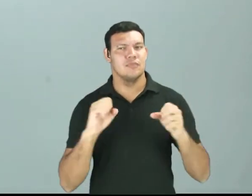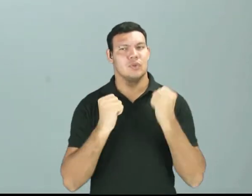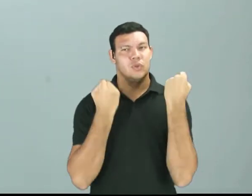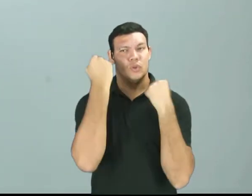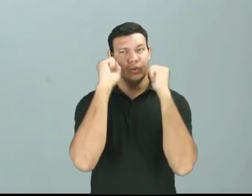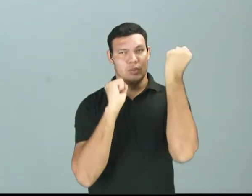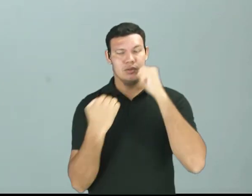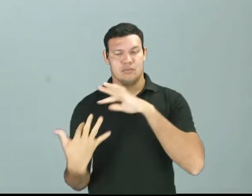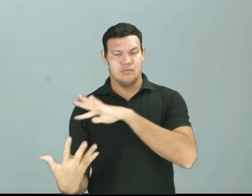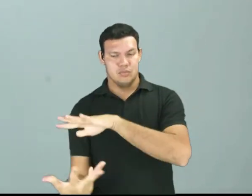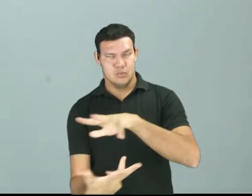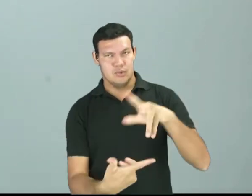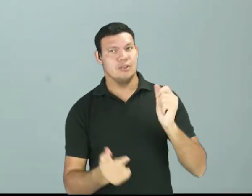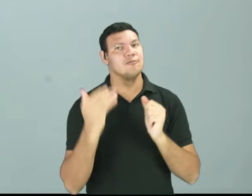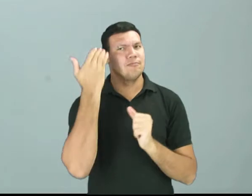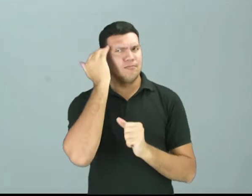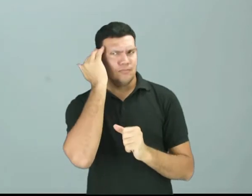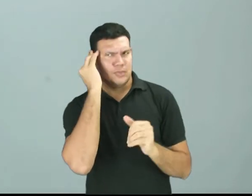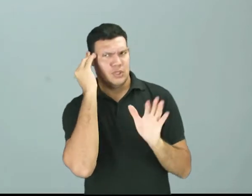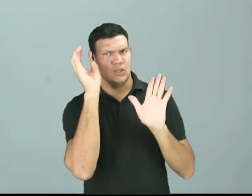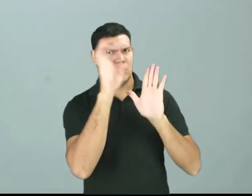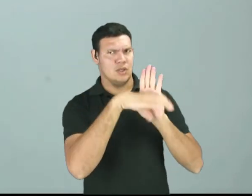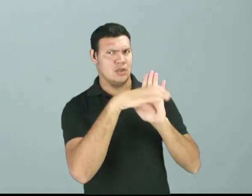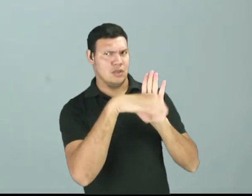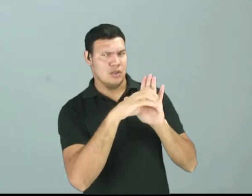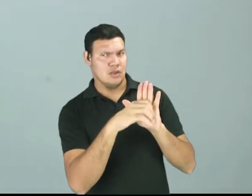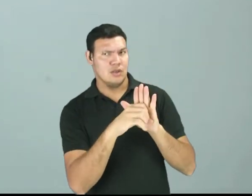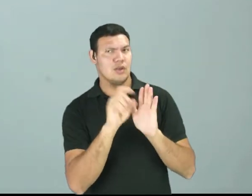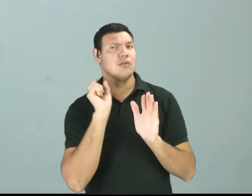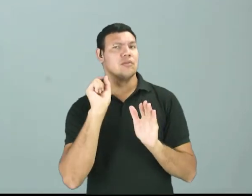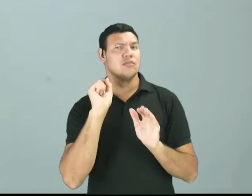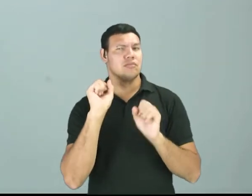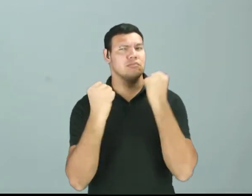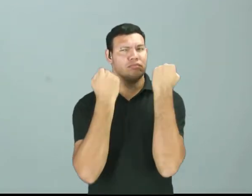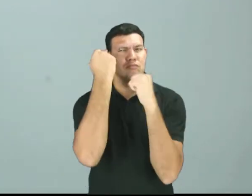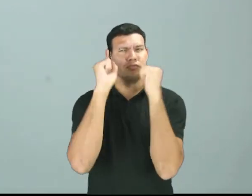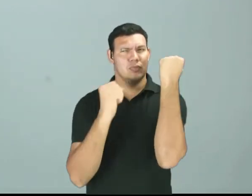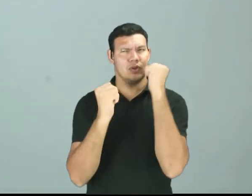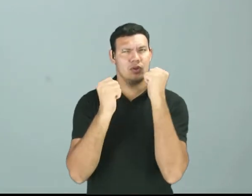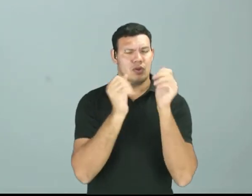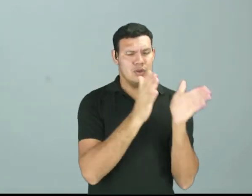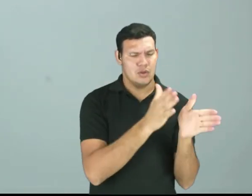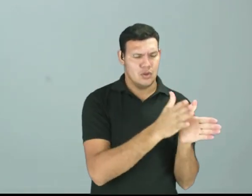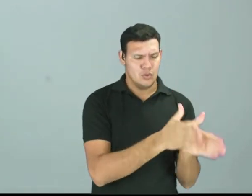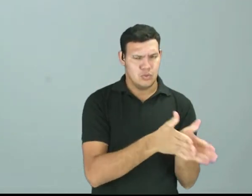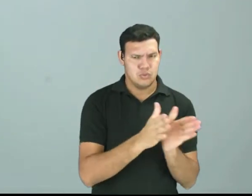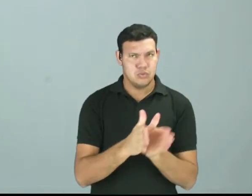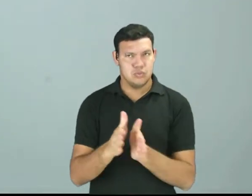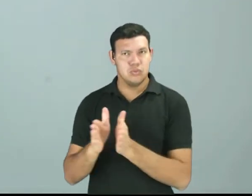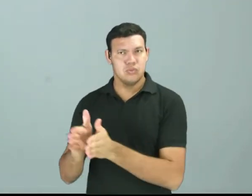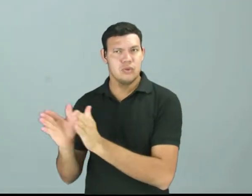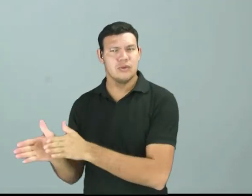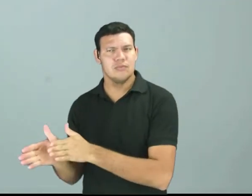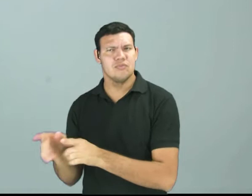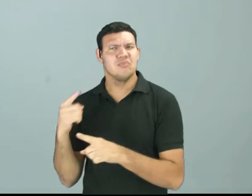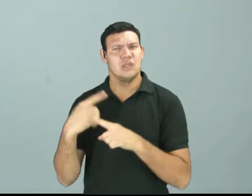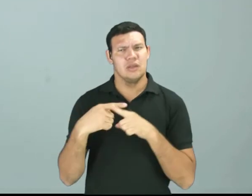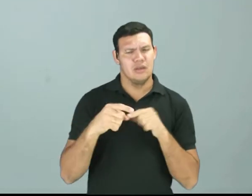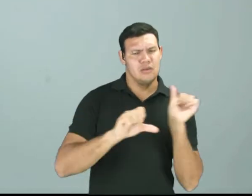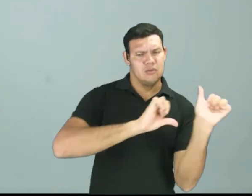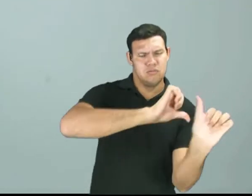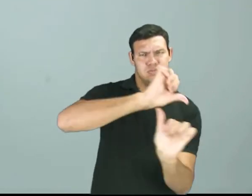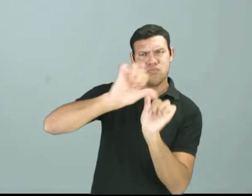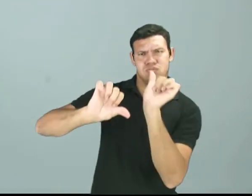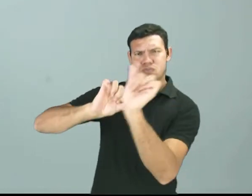os conceitos do que é indústria e suas fases e tentar ver o porquê de tantas mudanças que